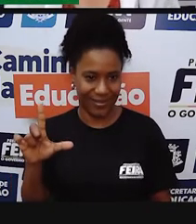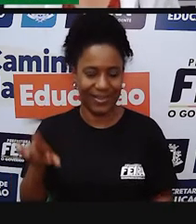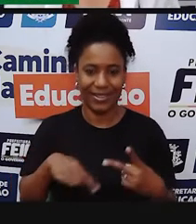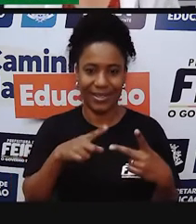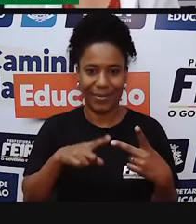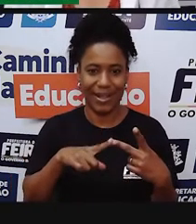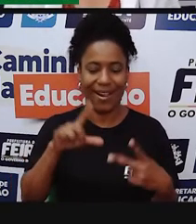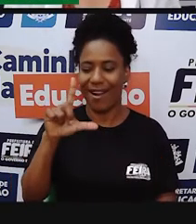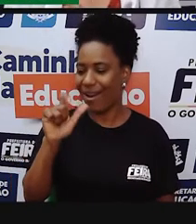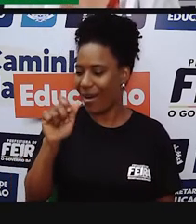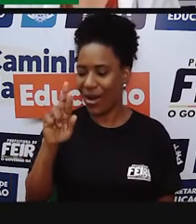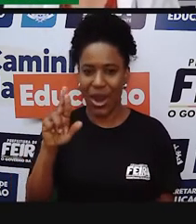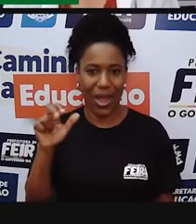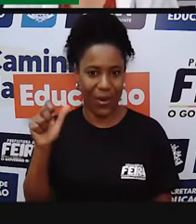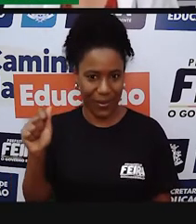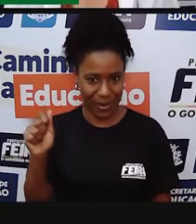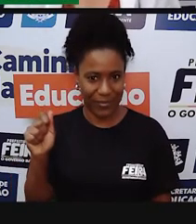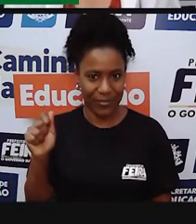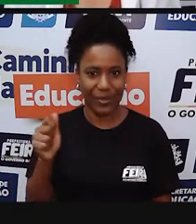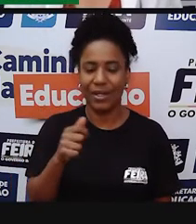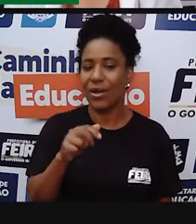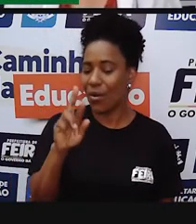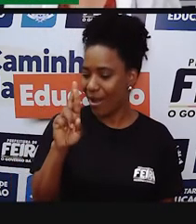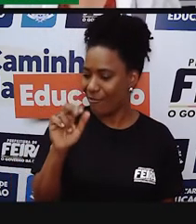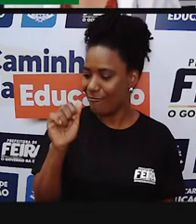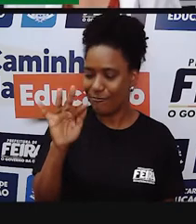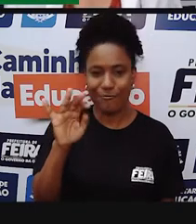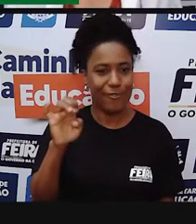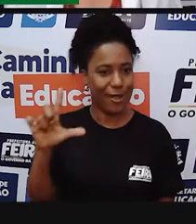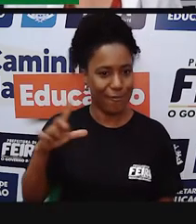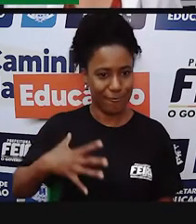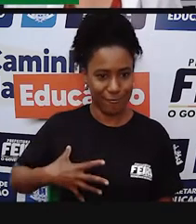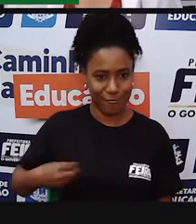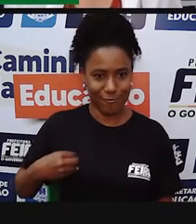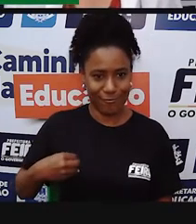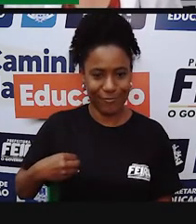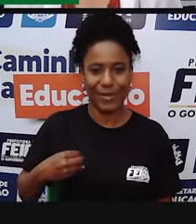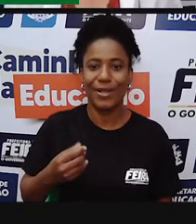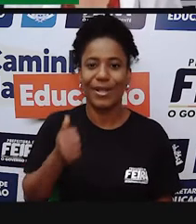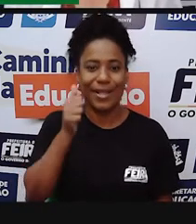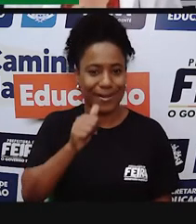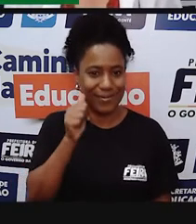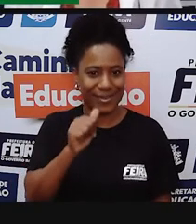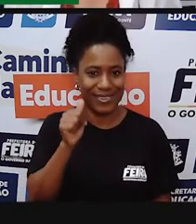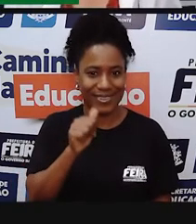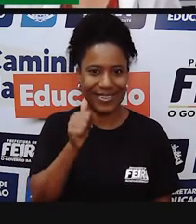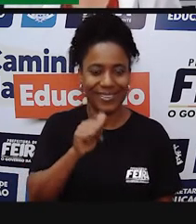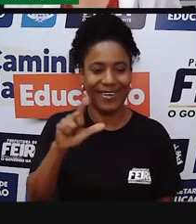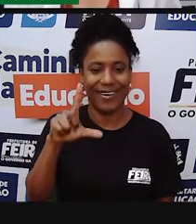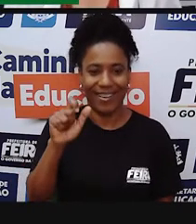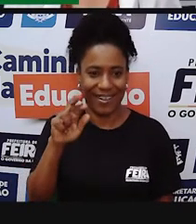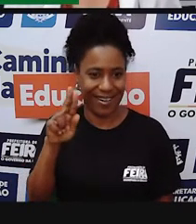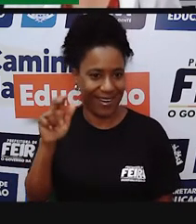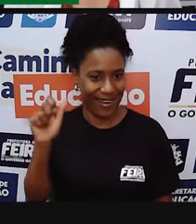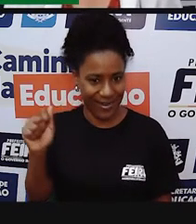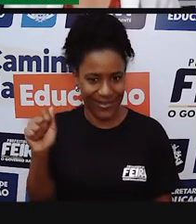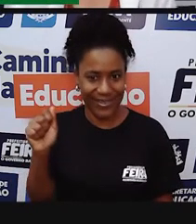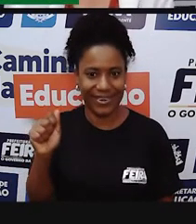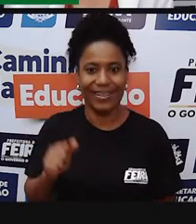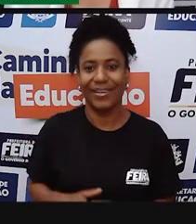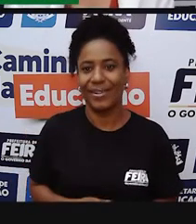Laura is my door Rafael é meu filho e Laura minha filha desejos mais Family